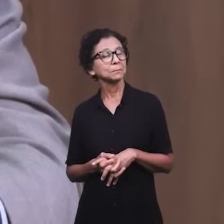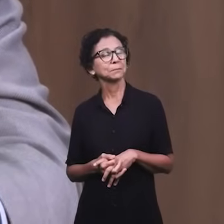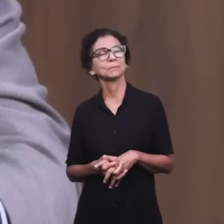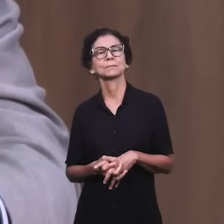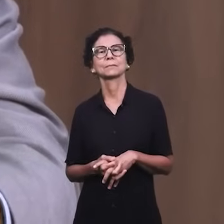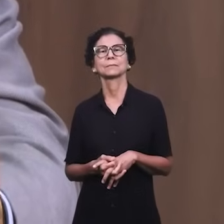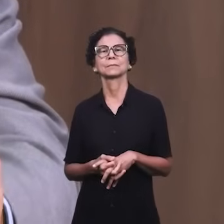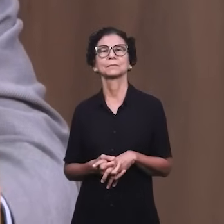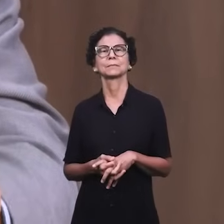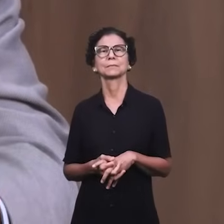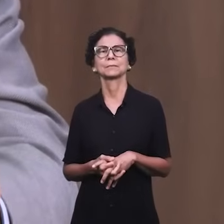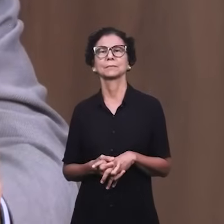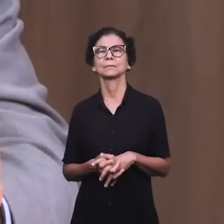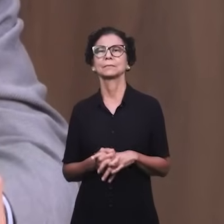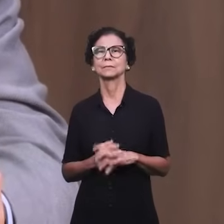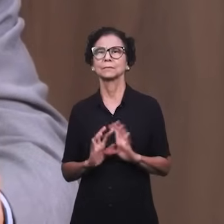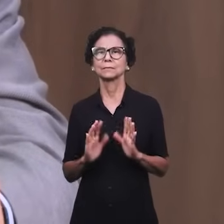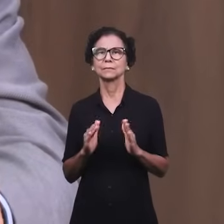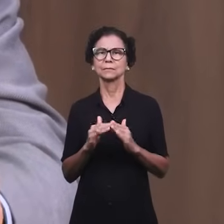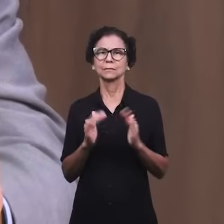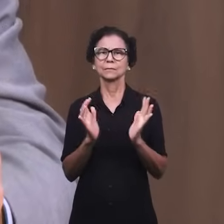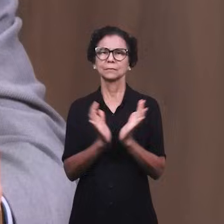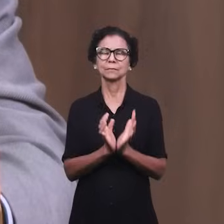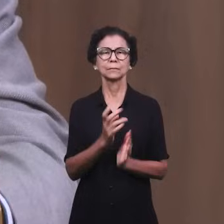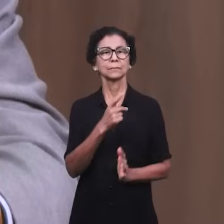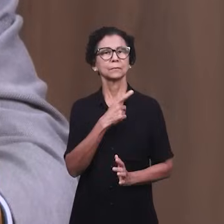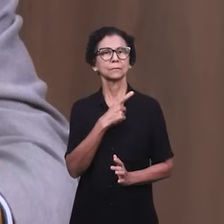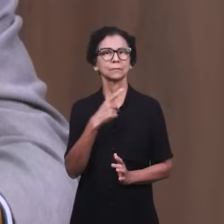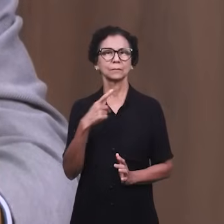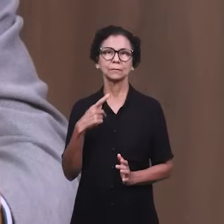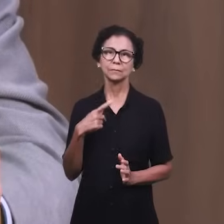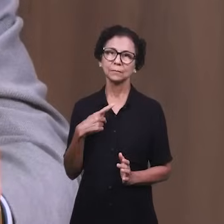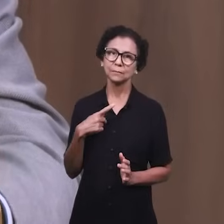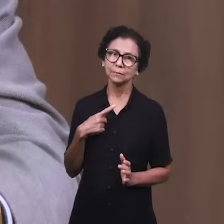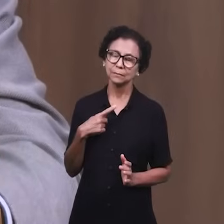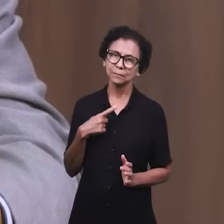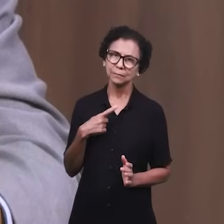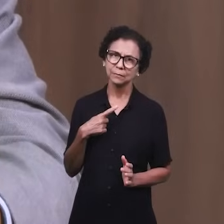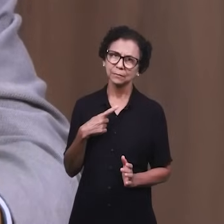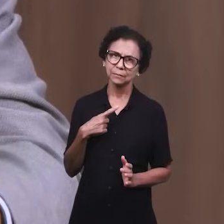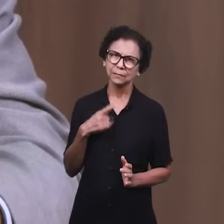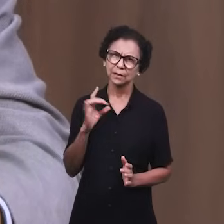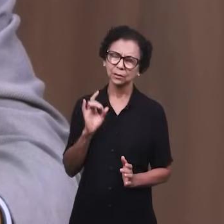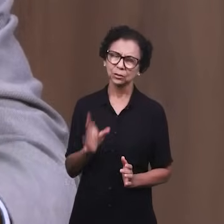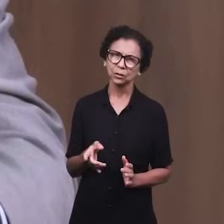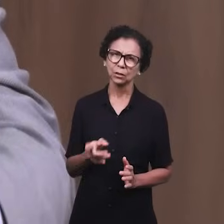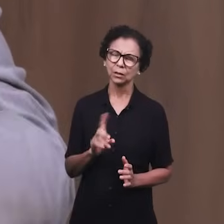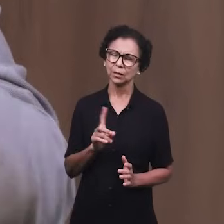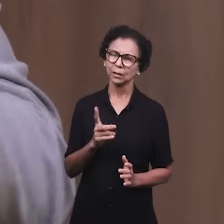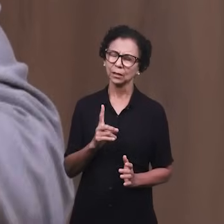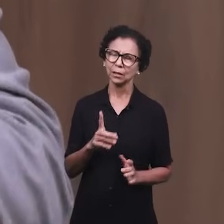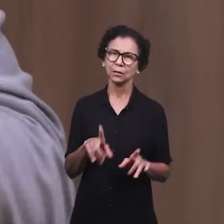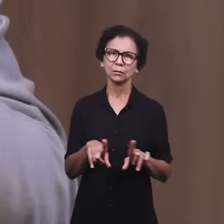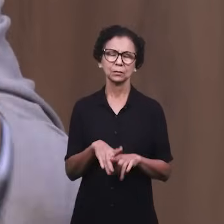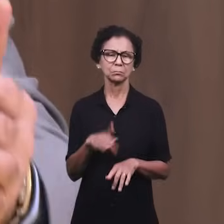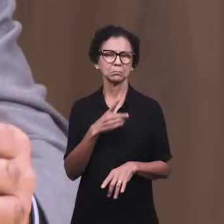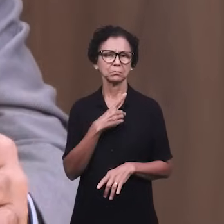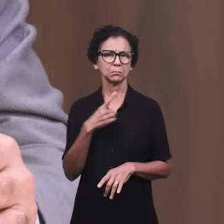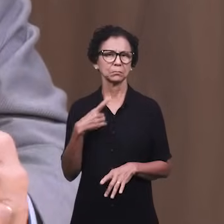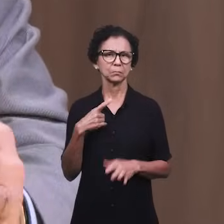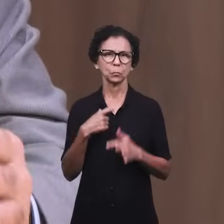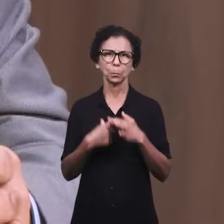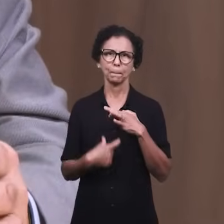falar de nos dirigir a os nossos companheiros pastores mas não só aos pastores também aos ungidos